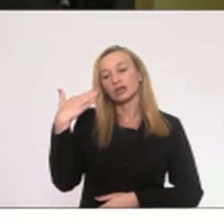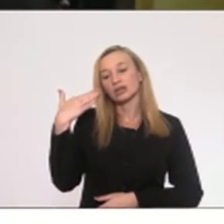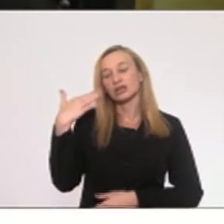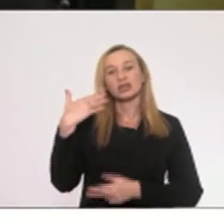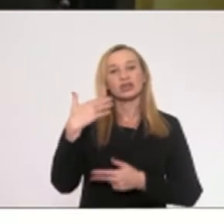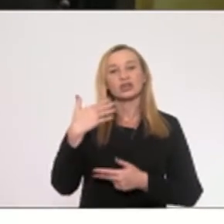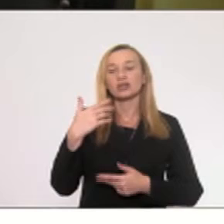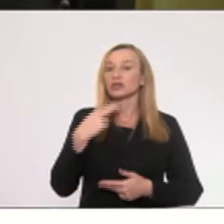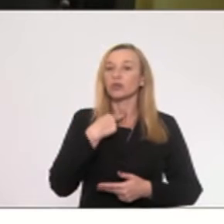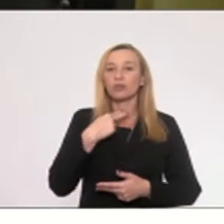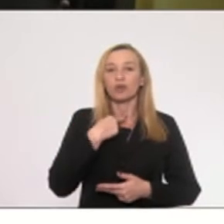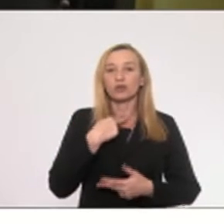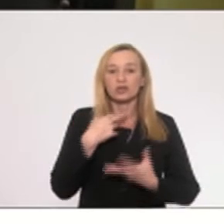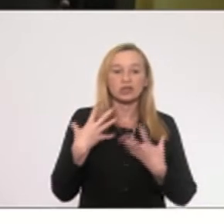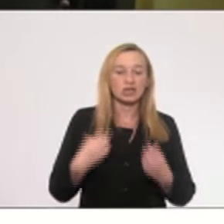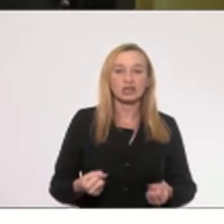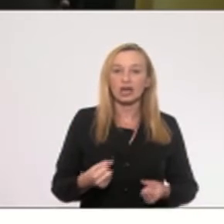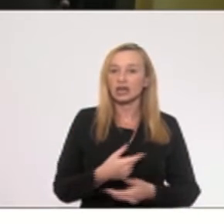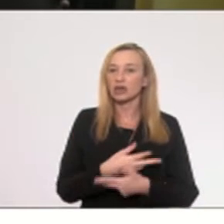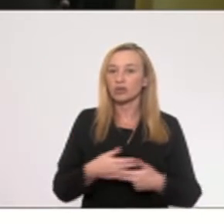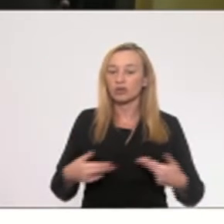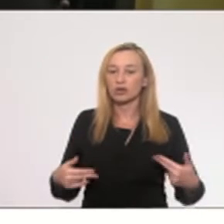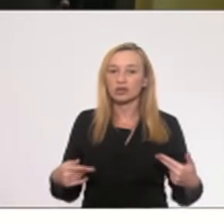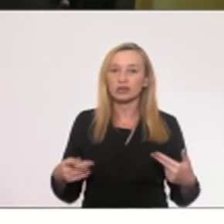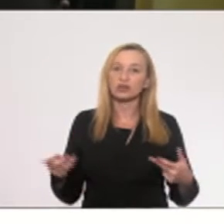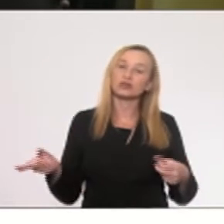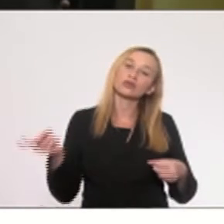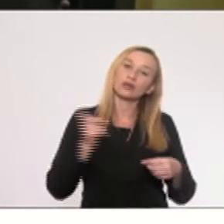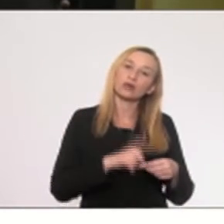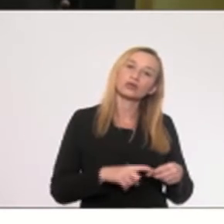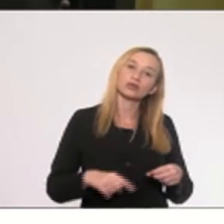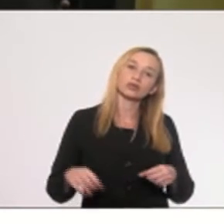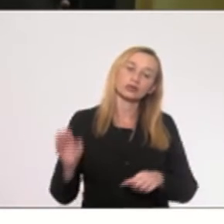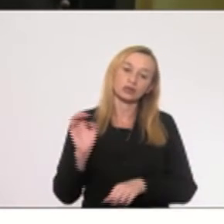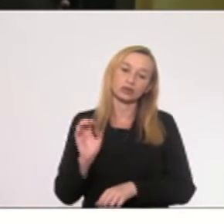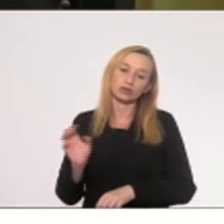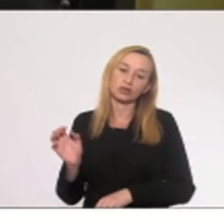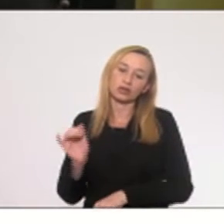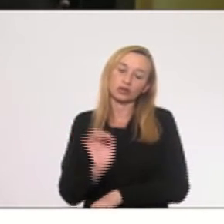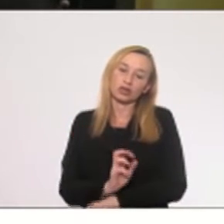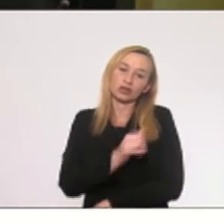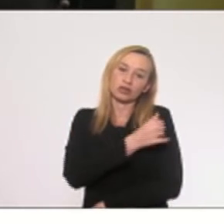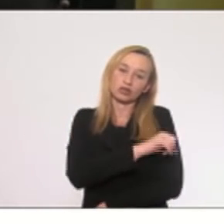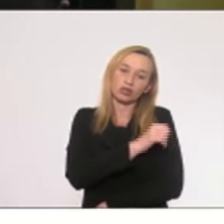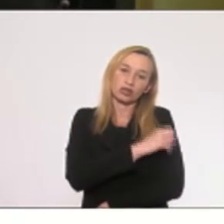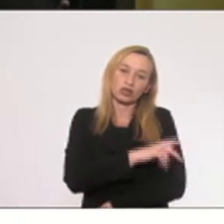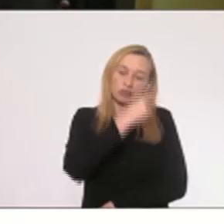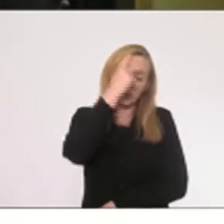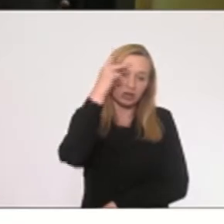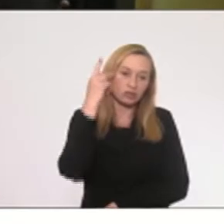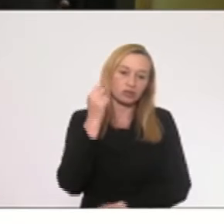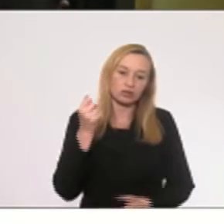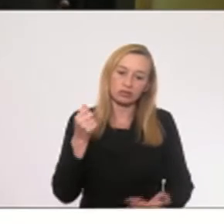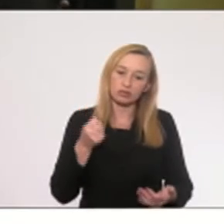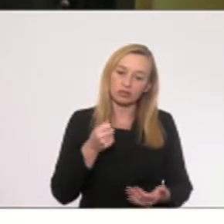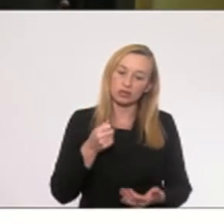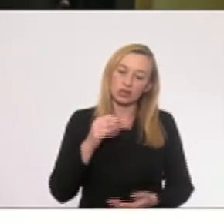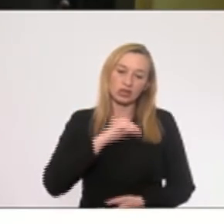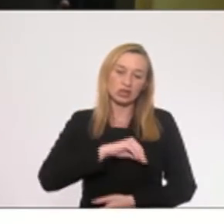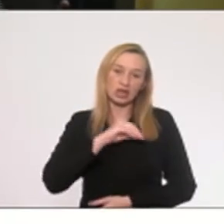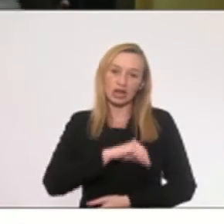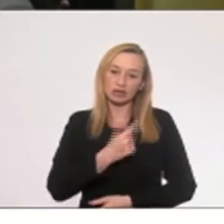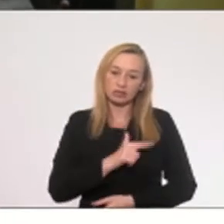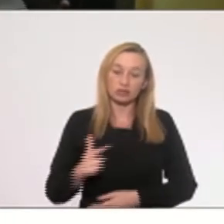dias terríveis voltem sobre o Rio de Janeiro. No entanto, da forma pela qual foi escrita a emenda,